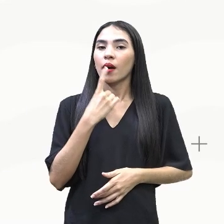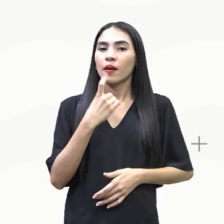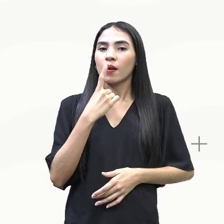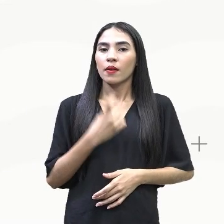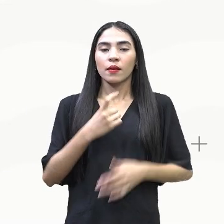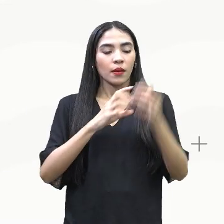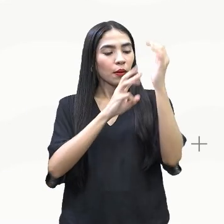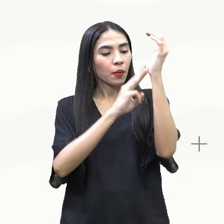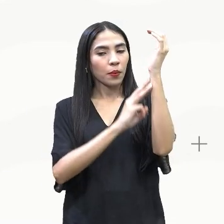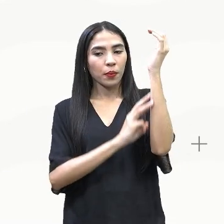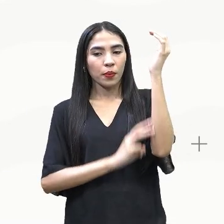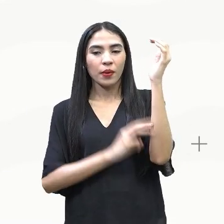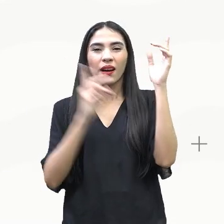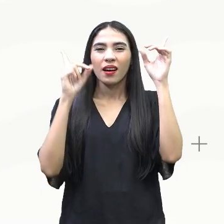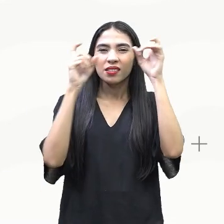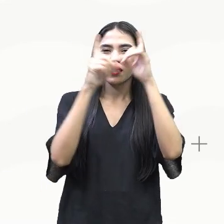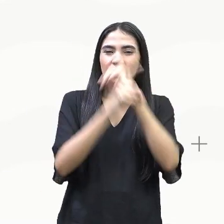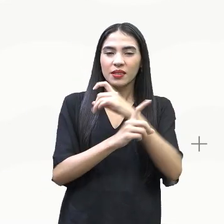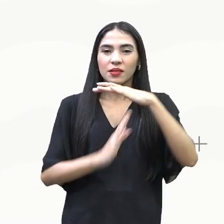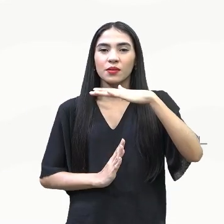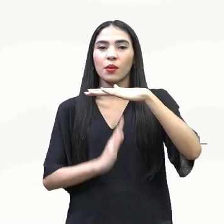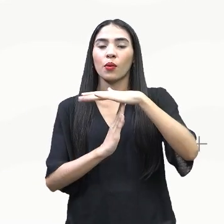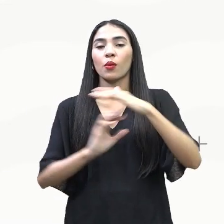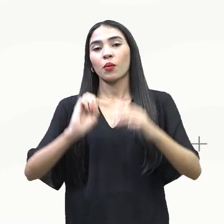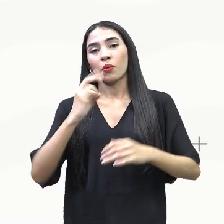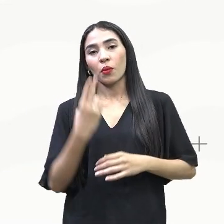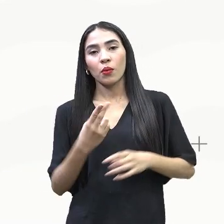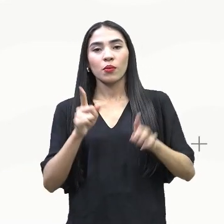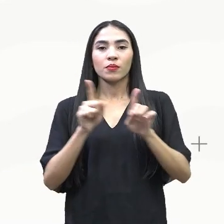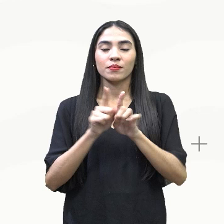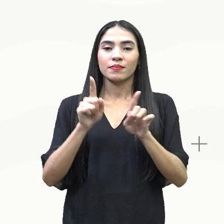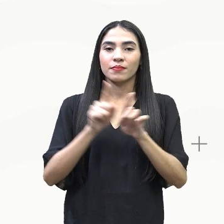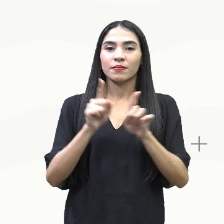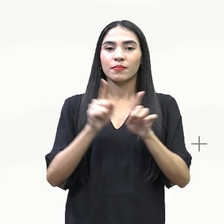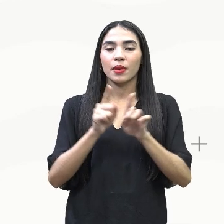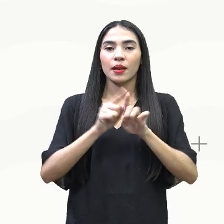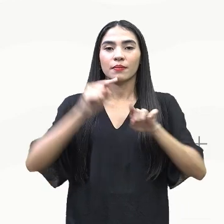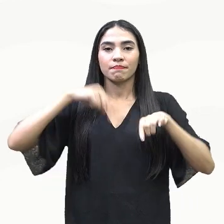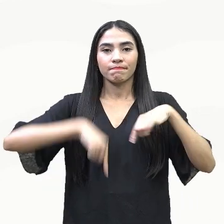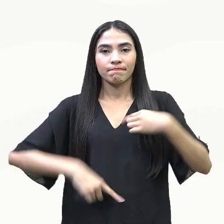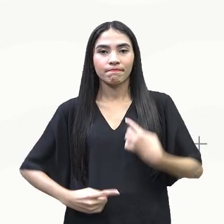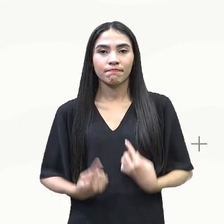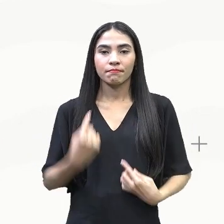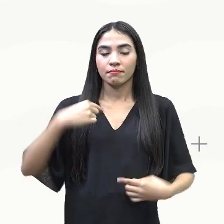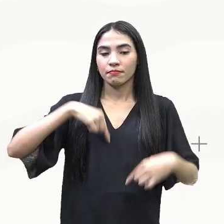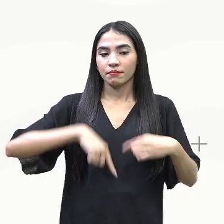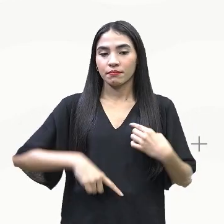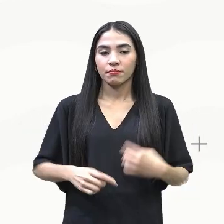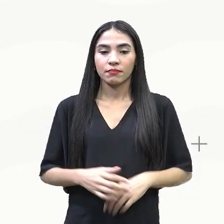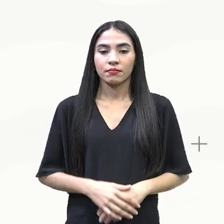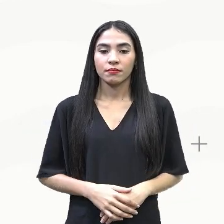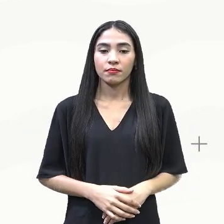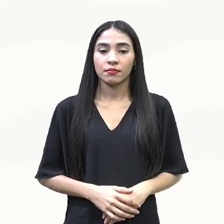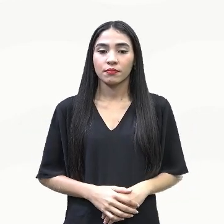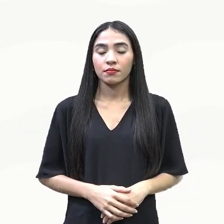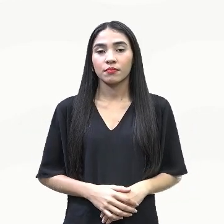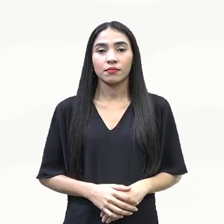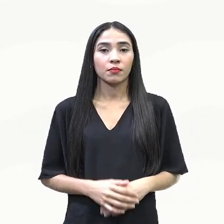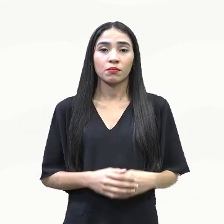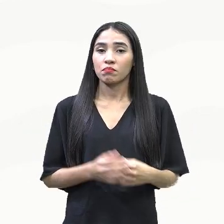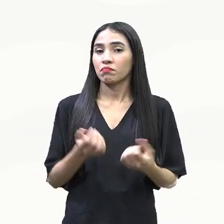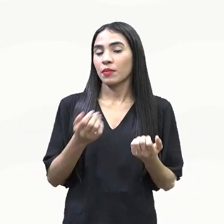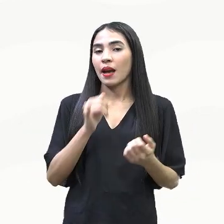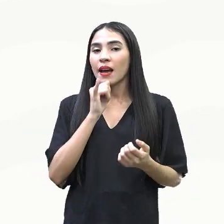são dificultadas ou impedidas de forma momentânea ou permanente. Pode ser só um